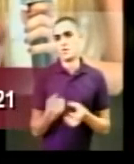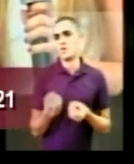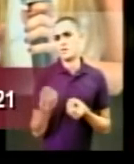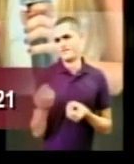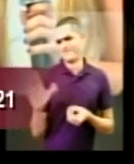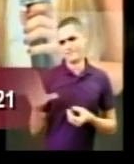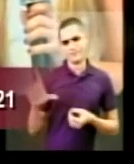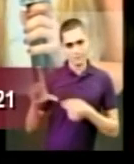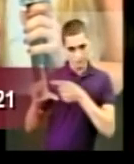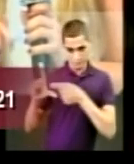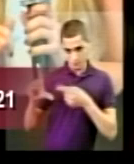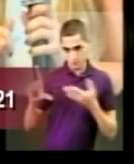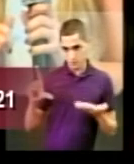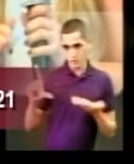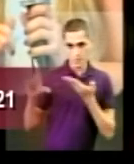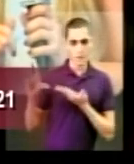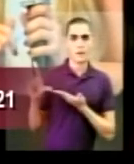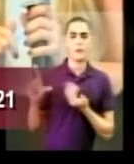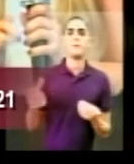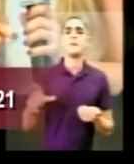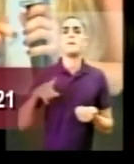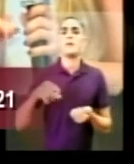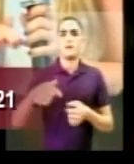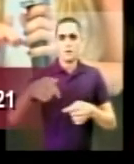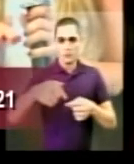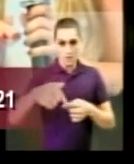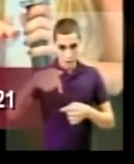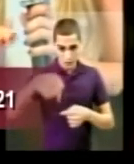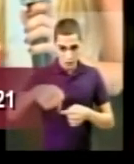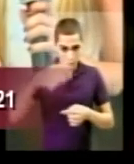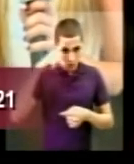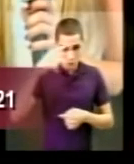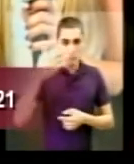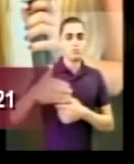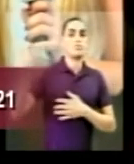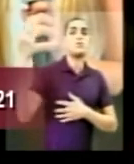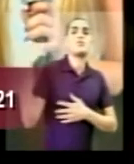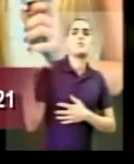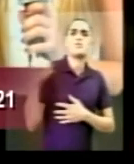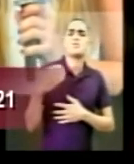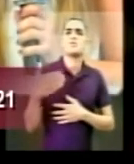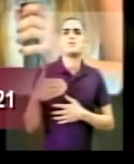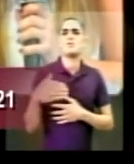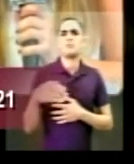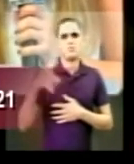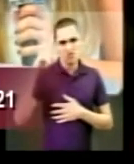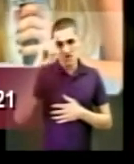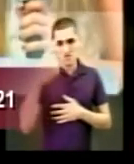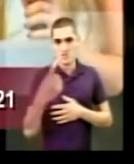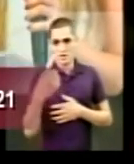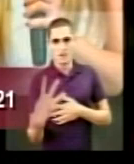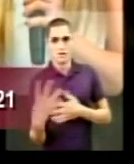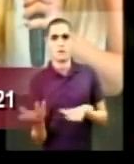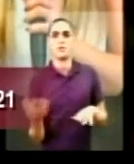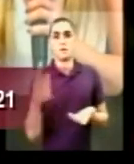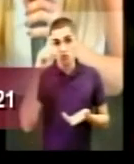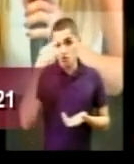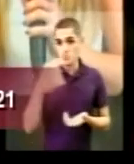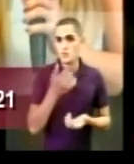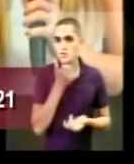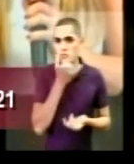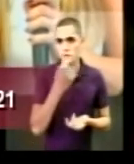de 7 dias atrás, mais ou menos, que é de 257 casos em média, certo? 7 dias do dia 14. Desculpa, dia